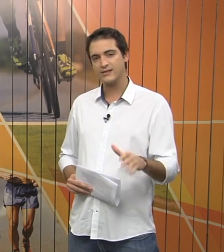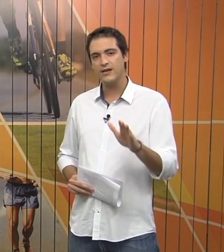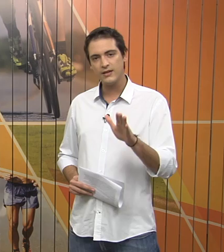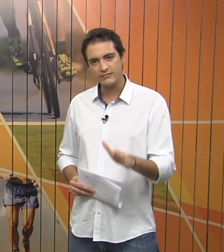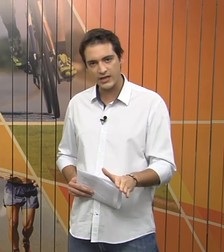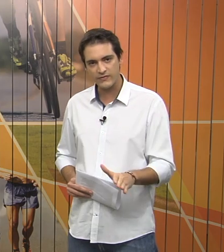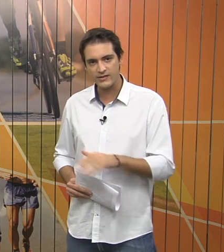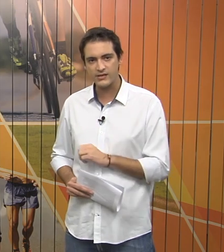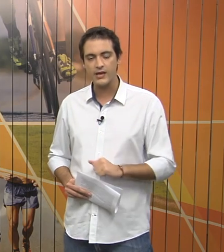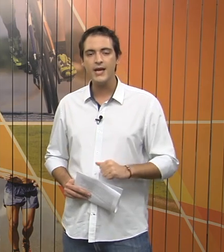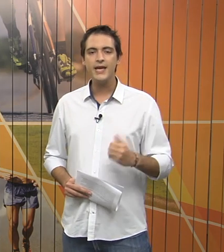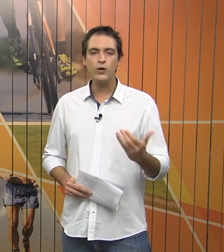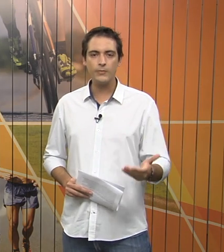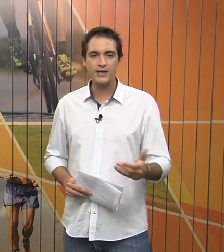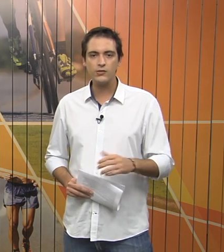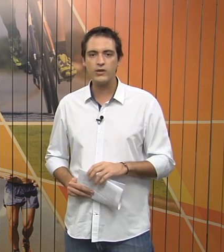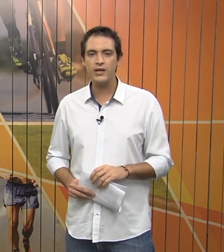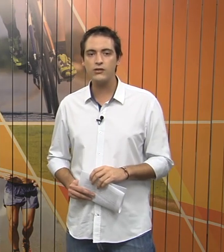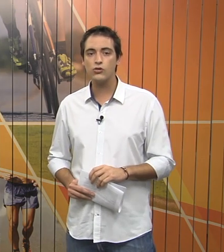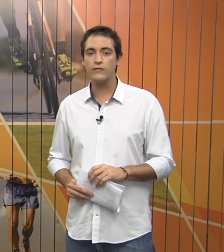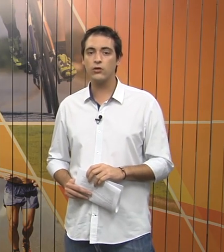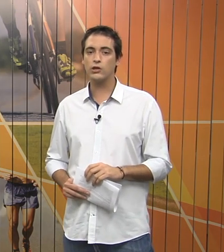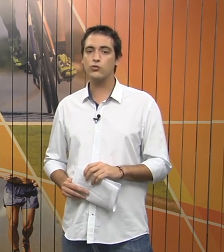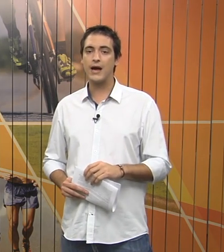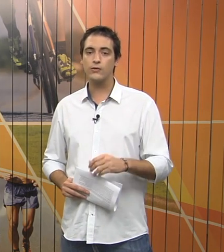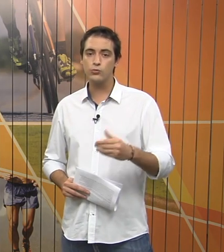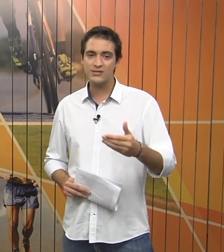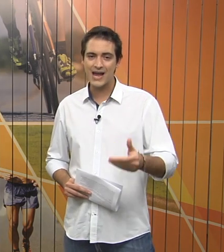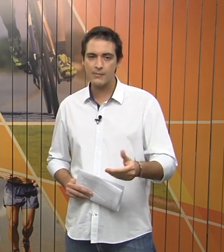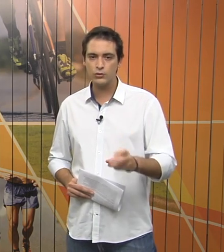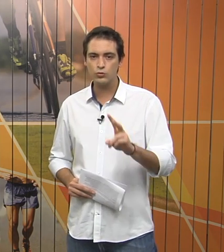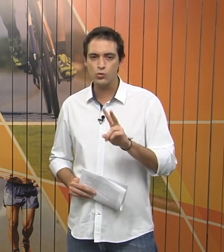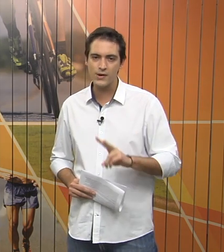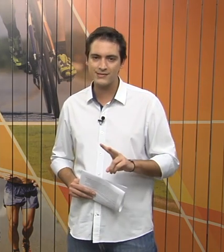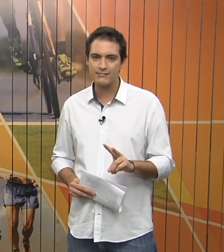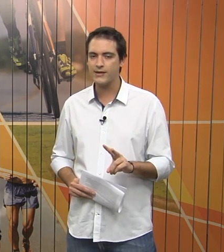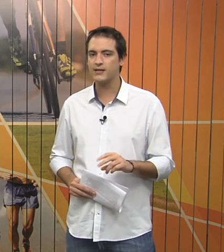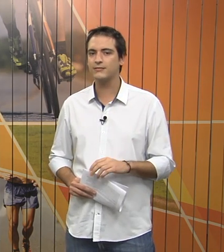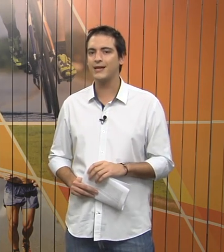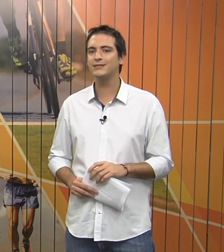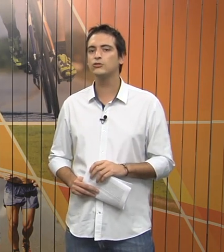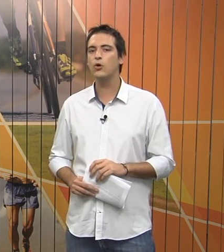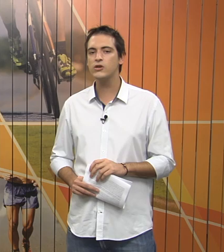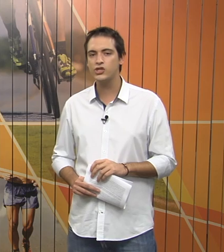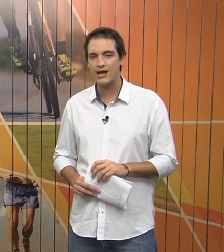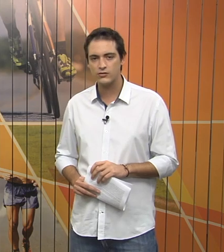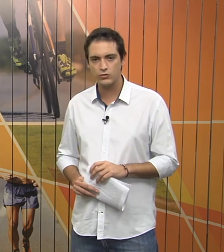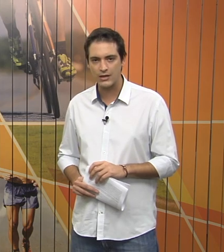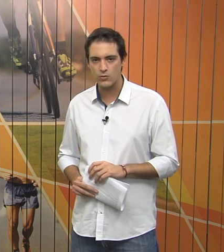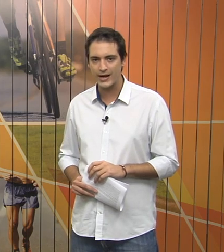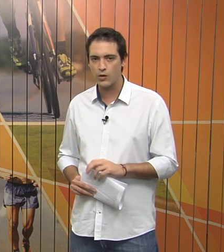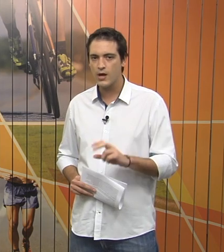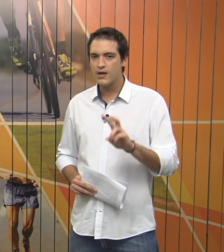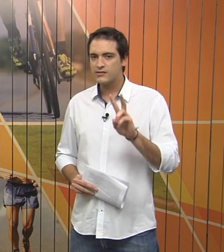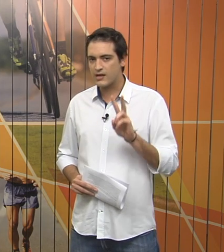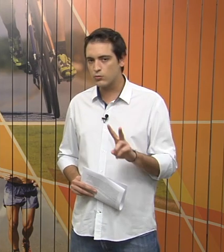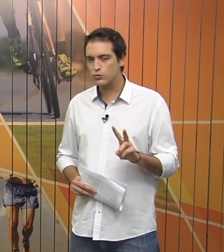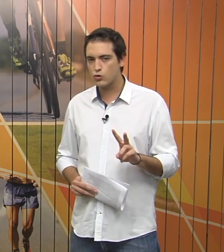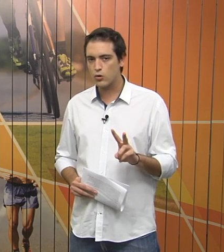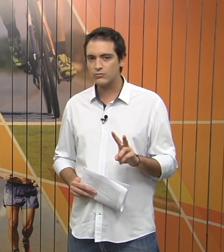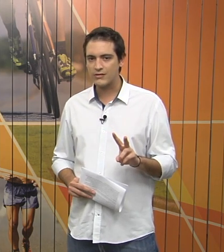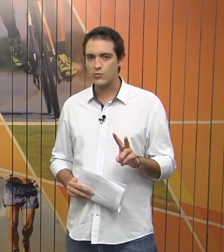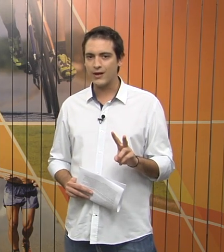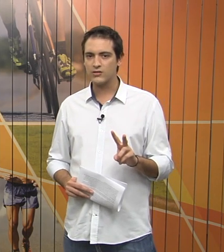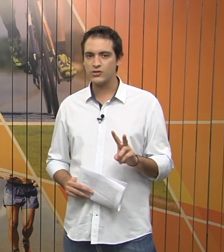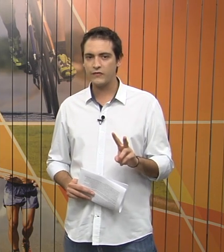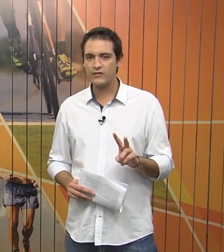em casa, tem que vencer. E o Brasil Quirim só volta a jogar no sábado, 2h10 da tarde, no ginásio do Taquaral, segundo